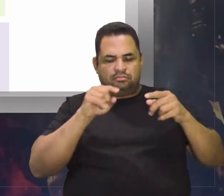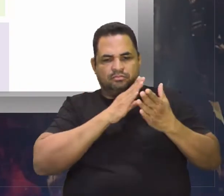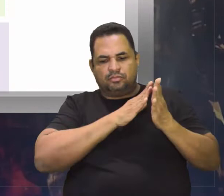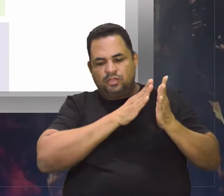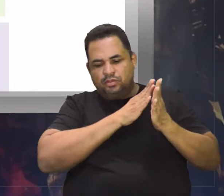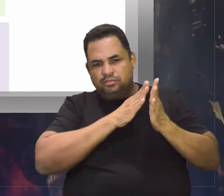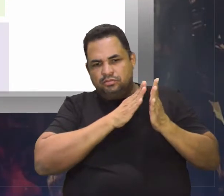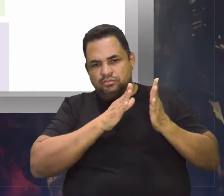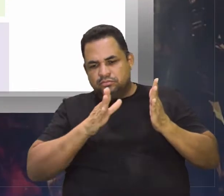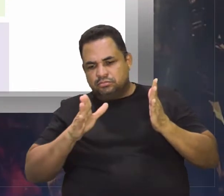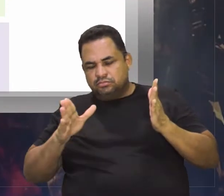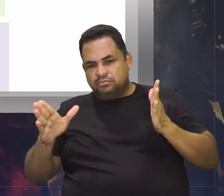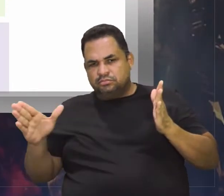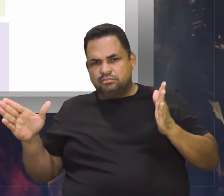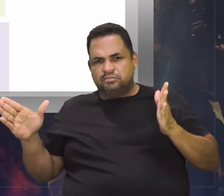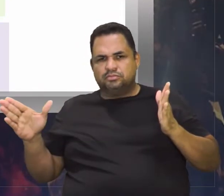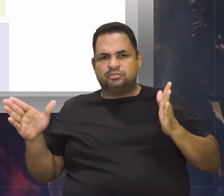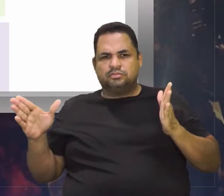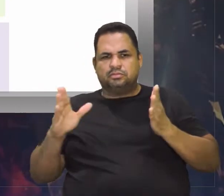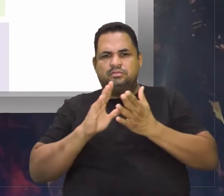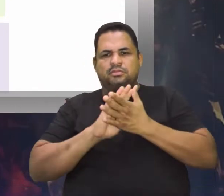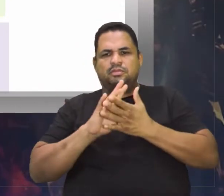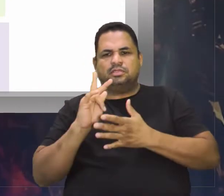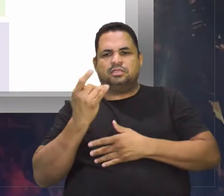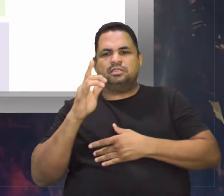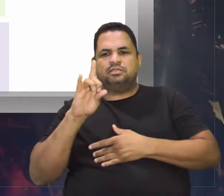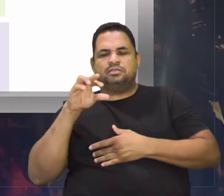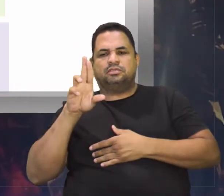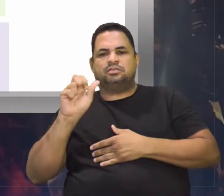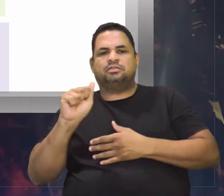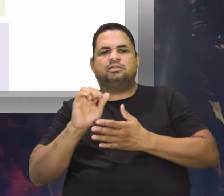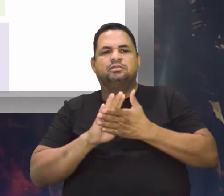partir da Égira. Essa Égira